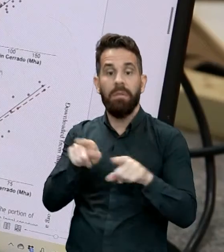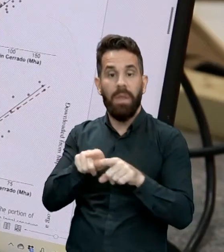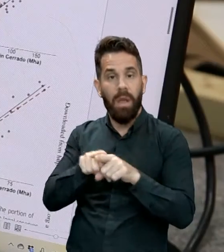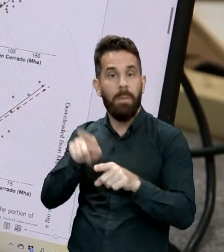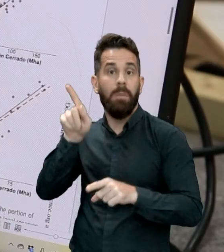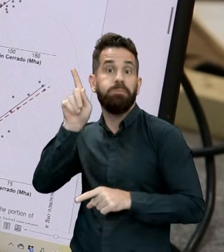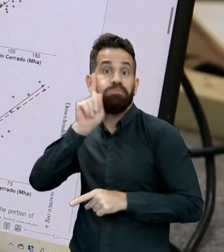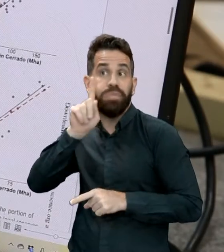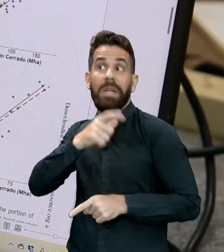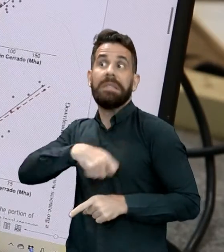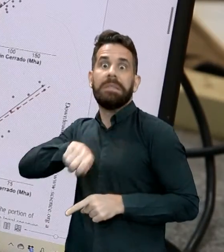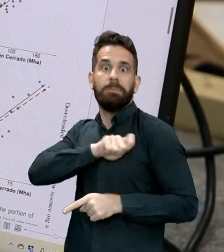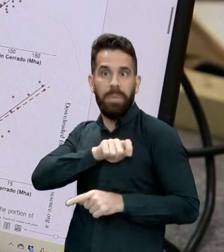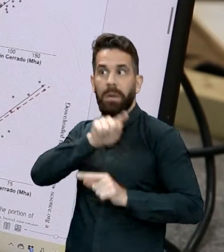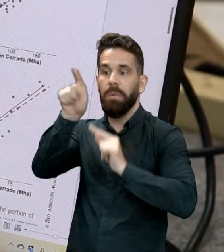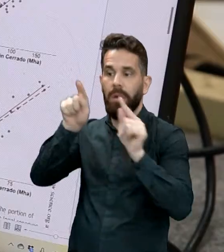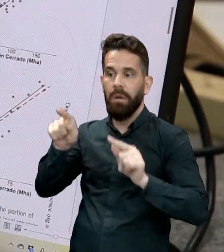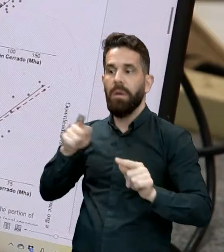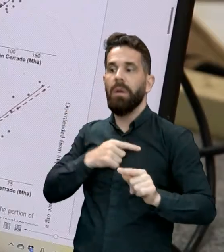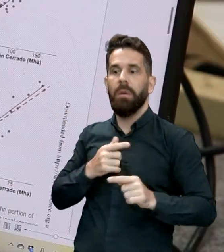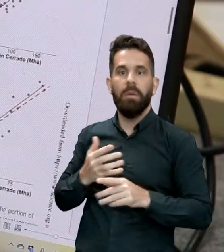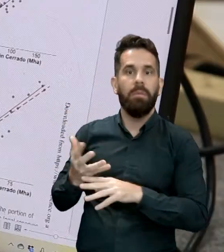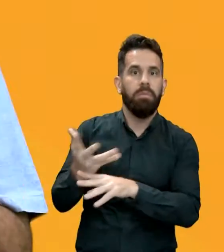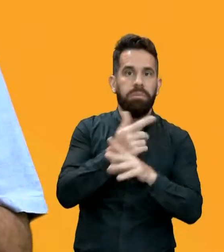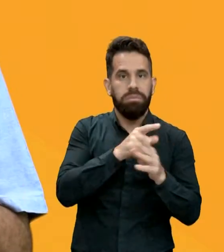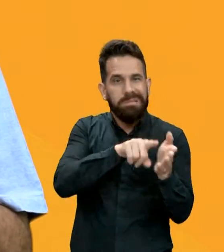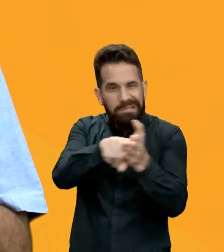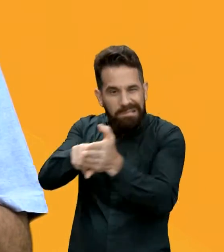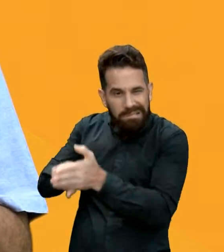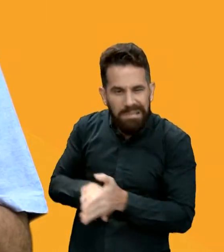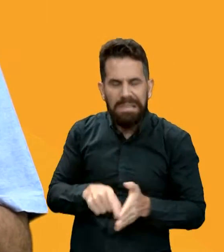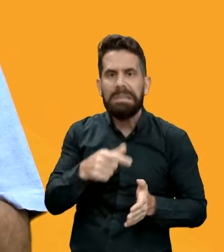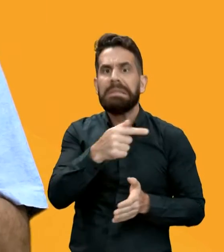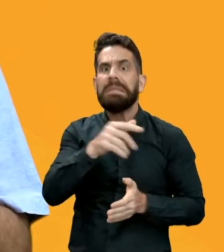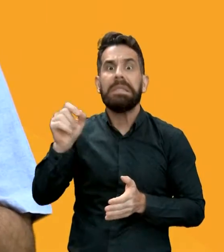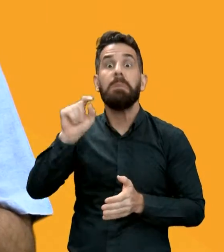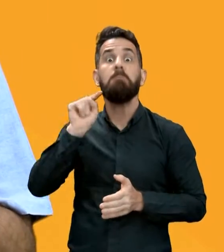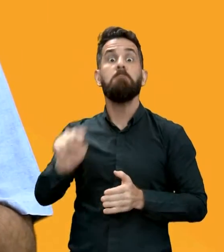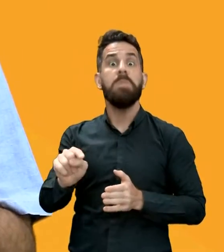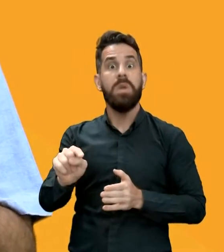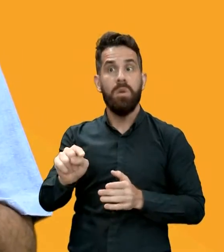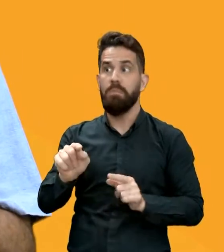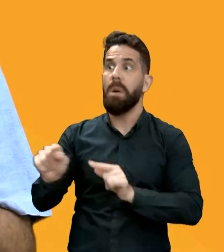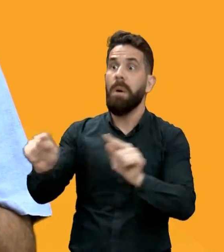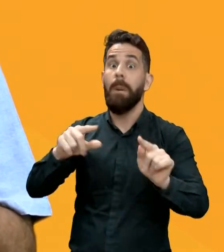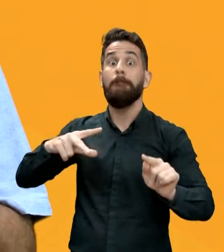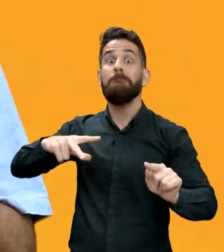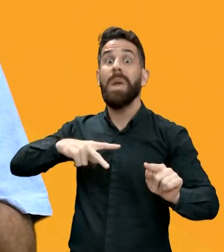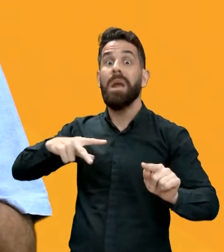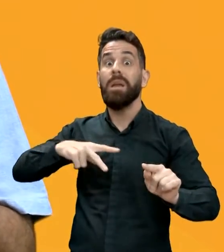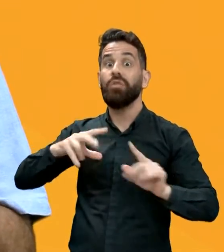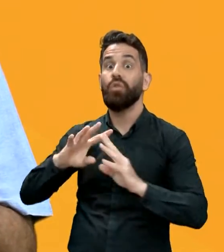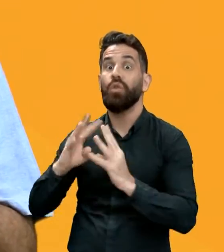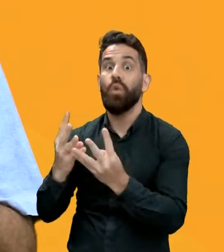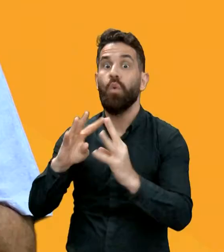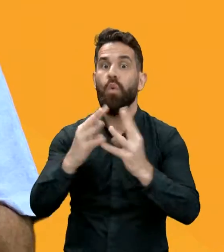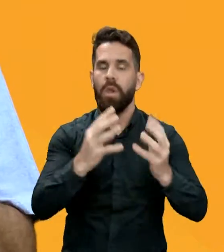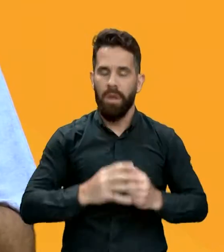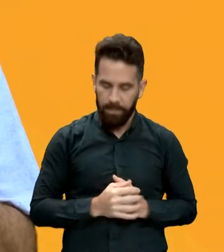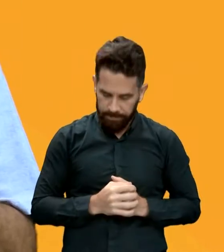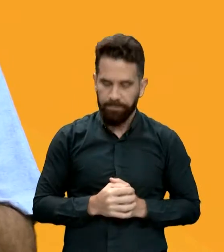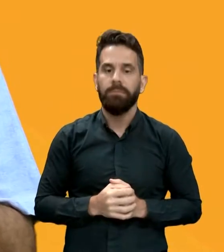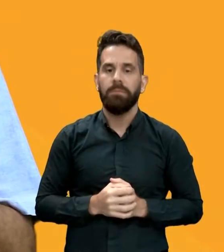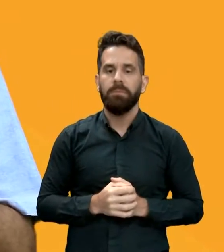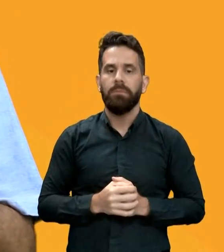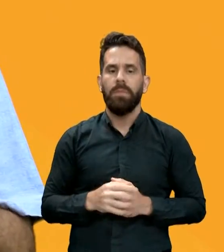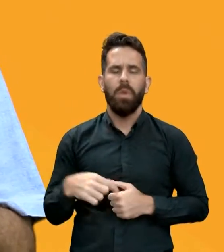de quase 700.000 propriedades rurais a gente eh construiu modelos para prever a distribuição de todas de grande